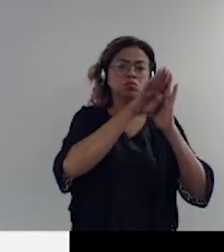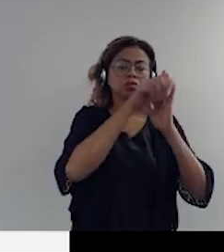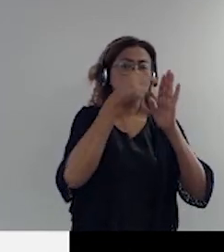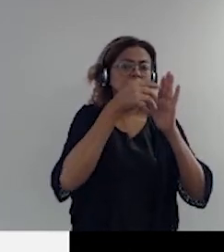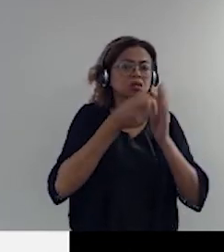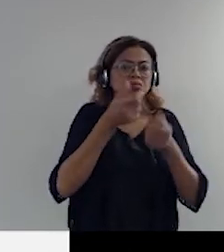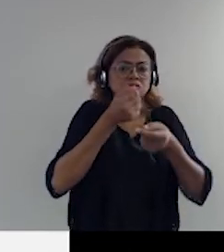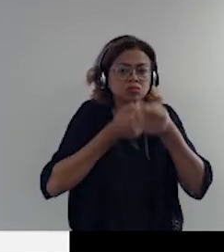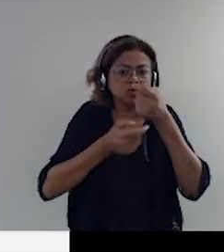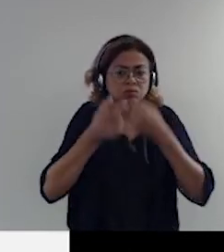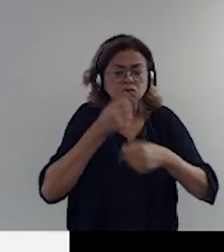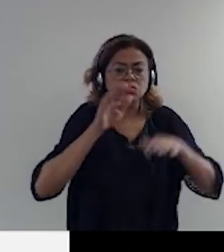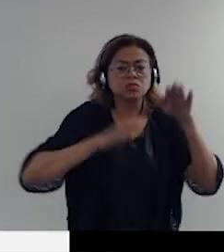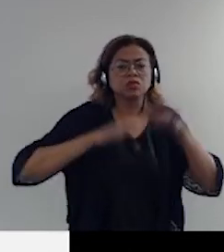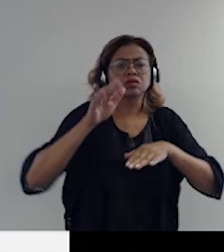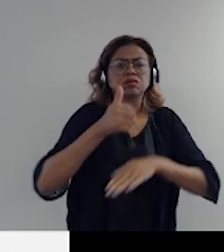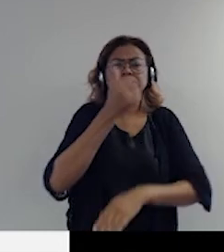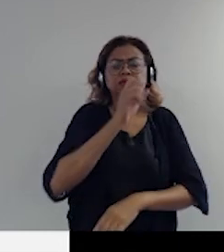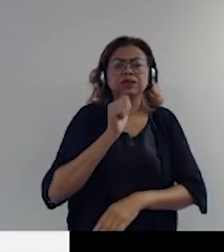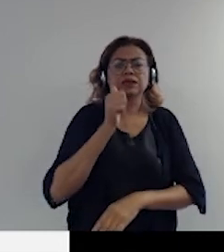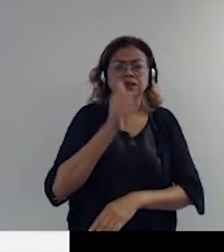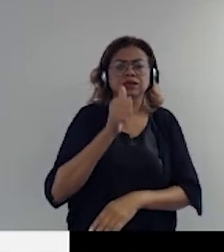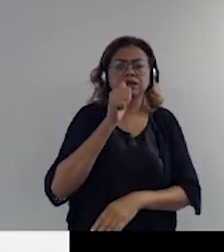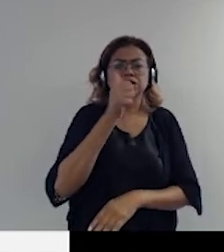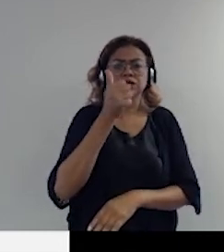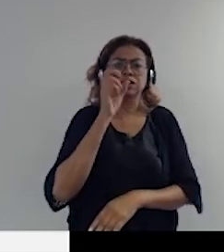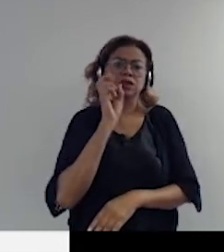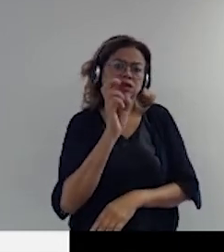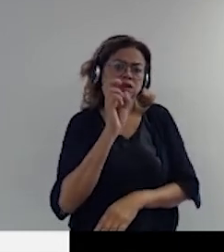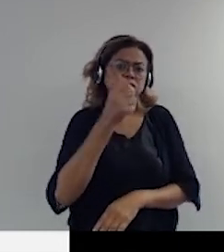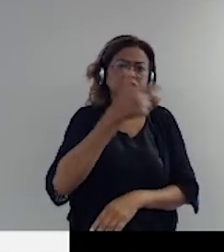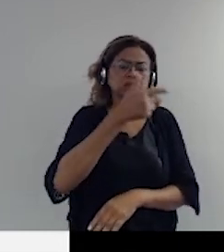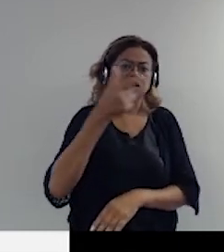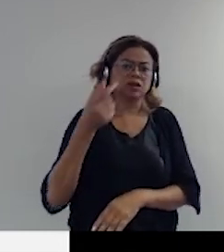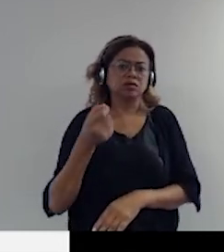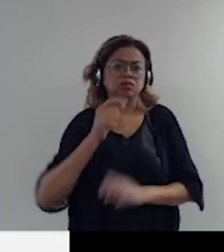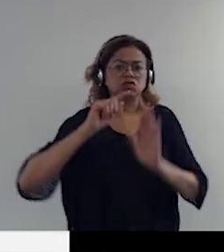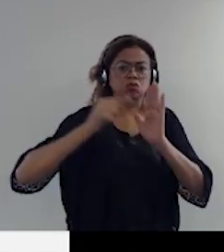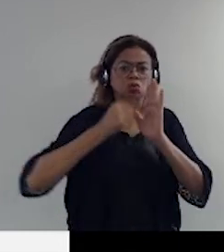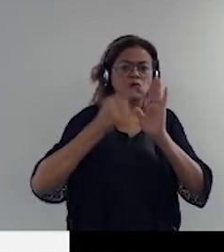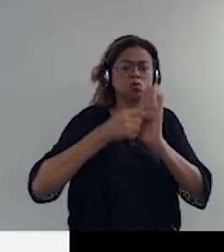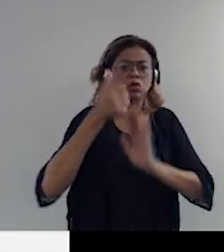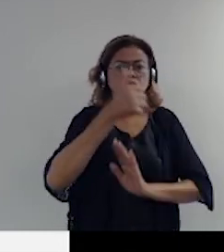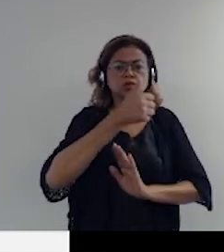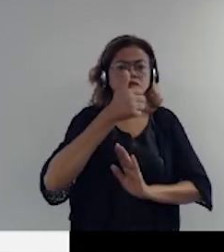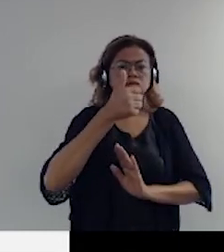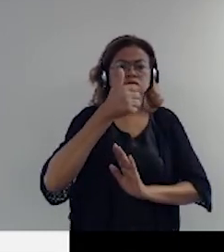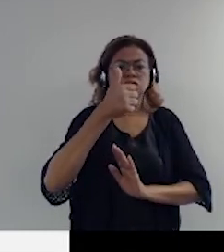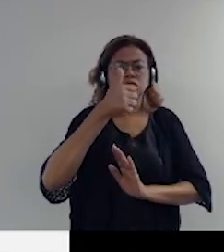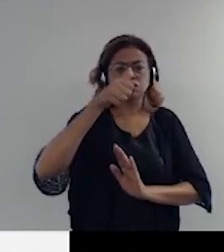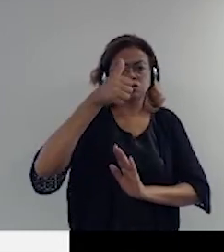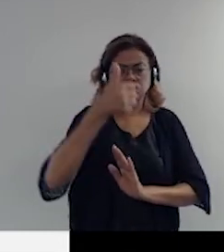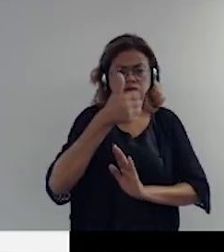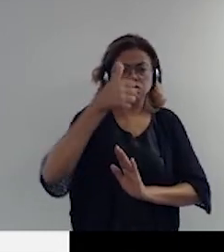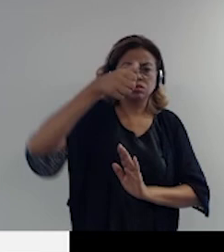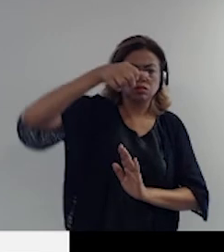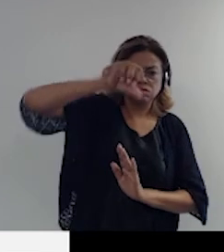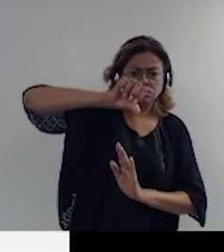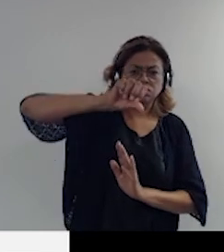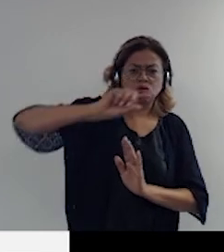negociando por volta dos entre 115 e 120 mil pontos, 119 mil pontos,